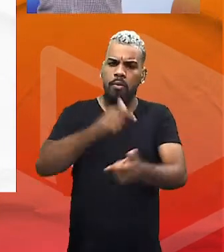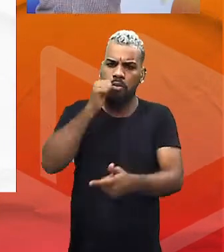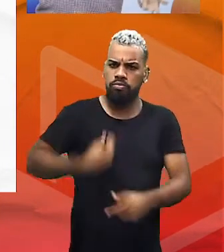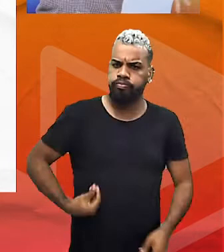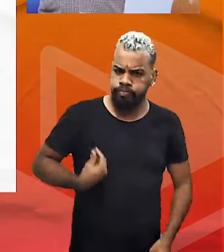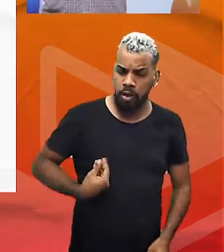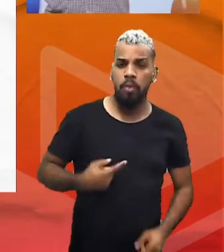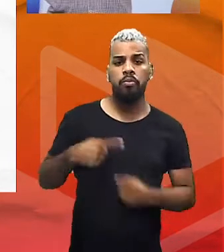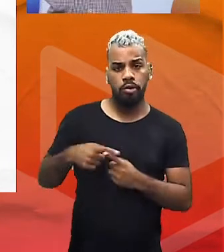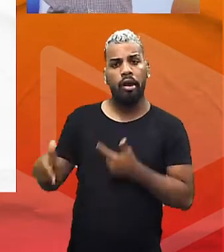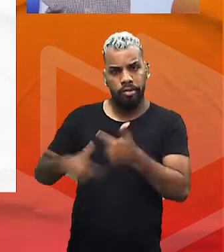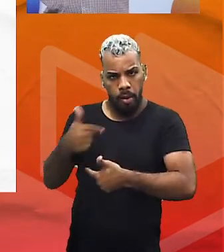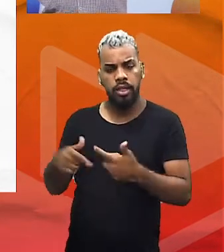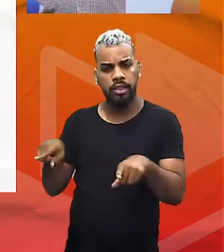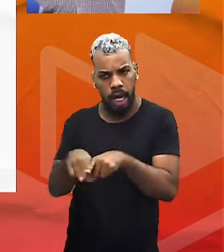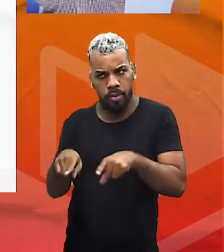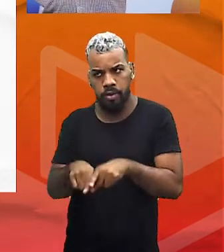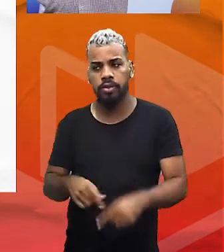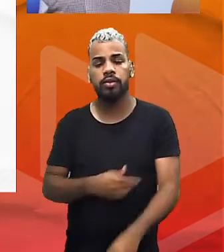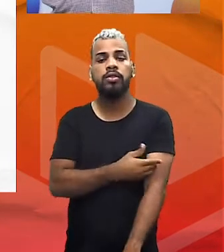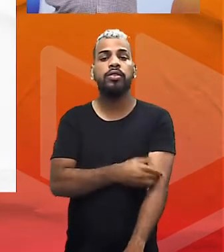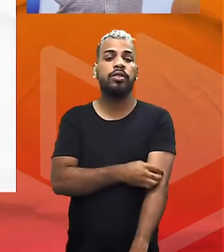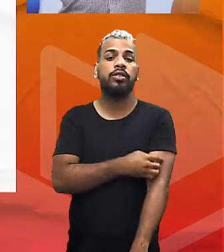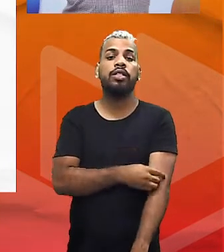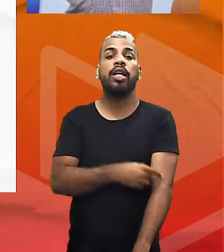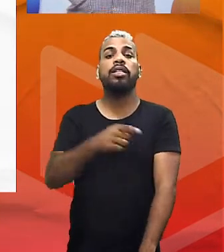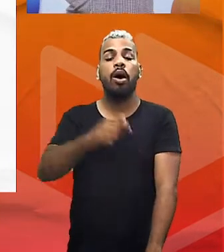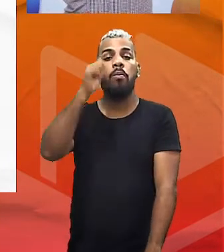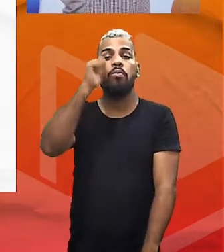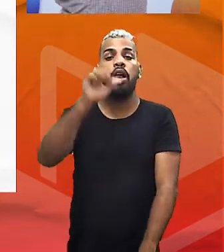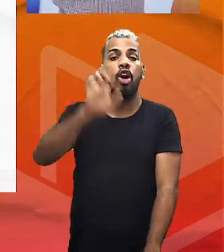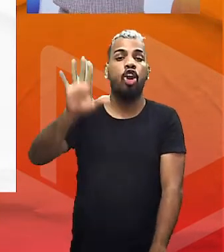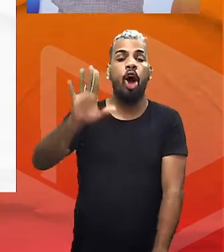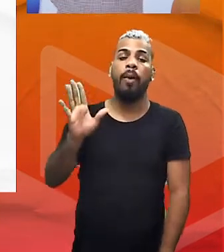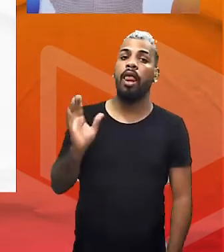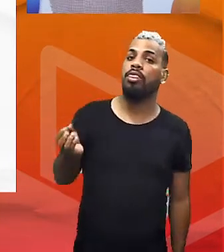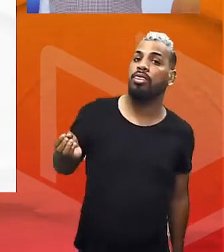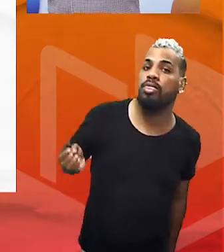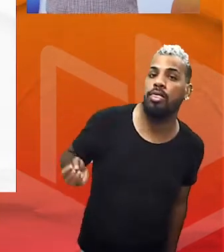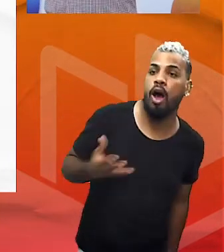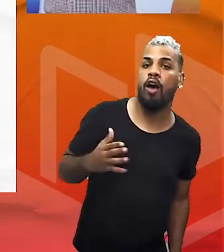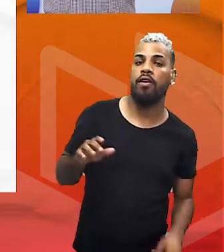ela também era operária. Então a gente já tinha uma nova mulher europeia que estava